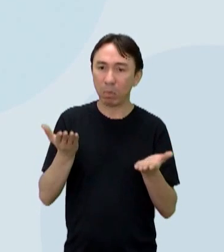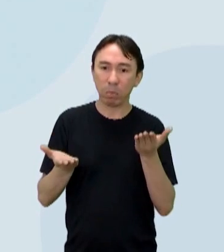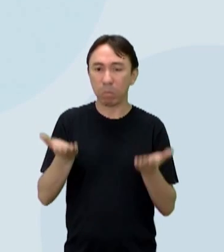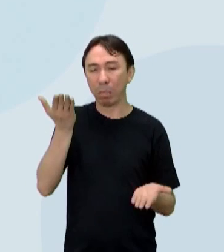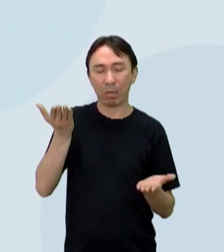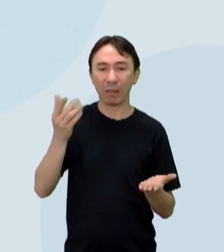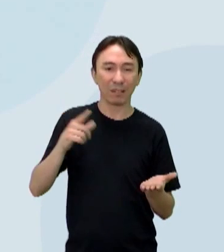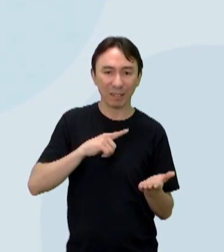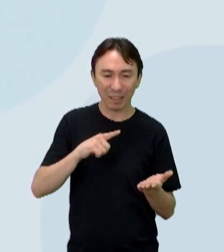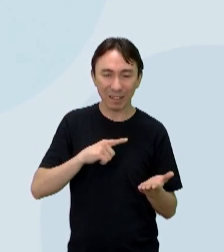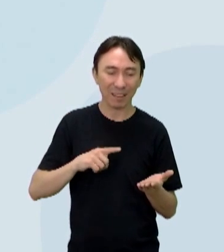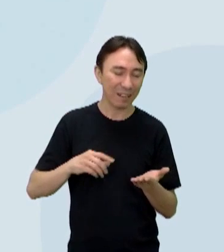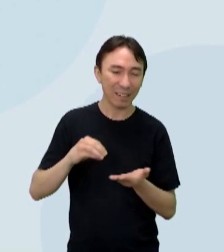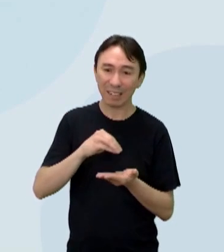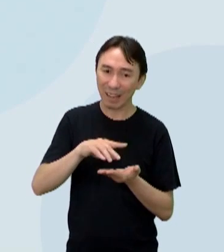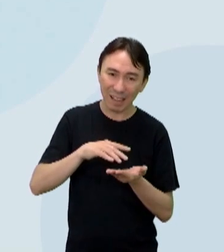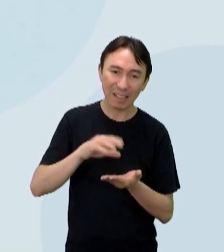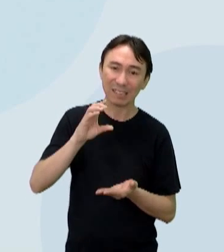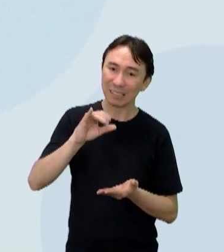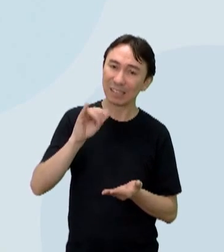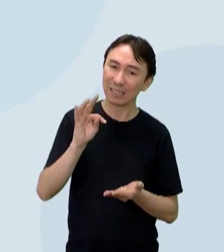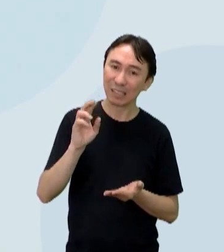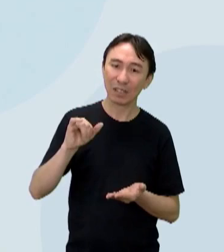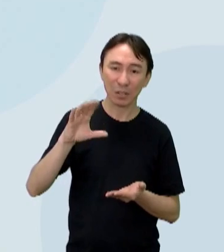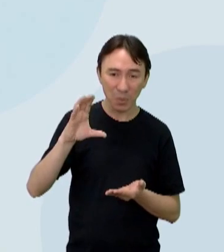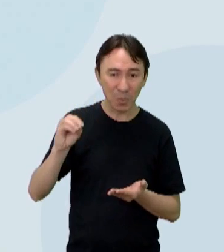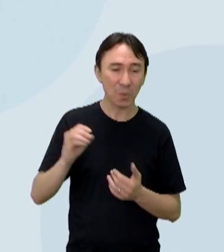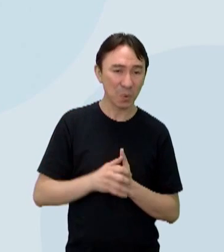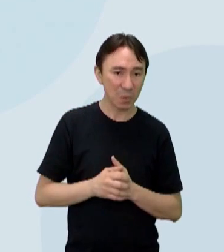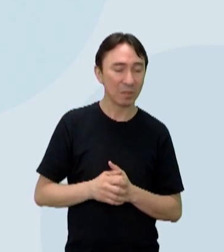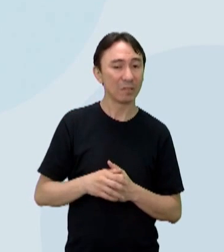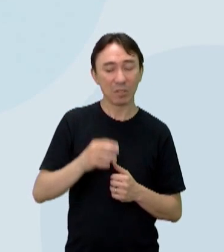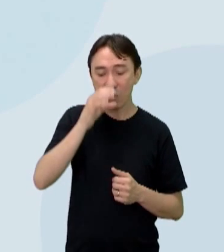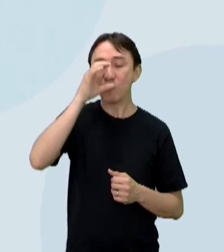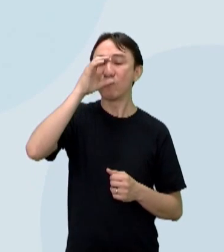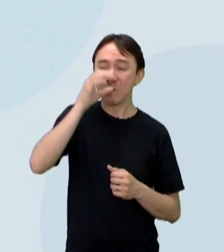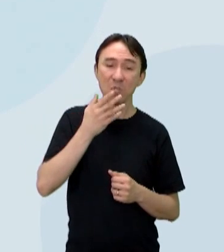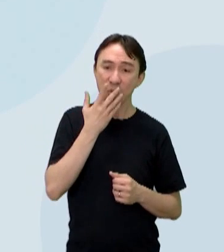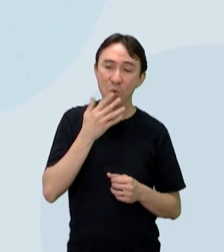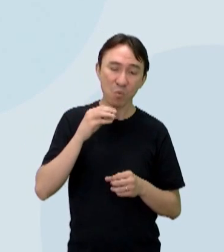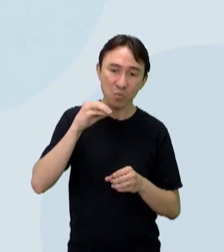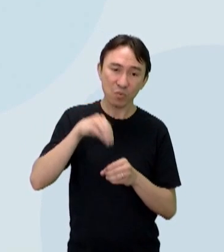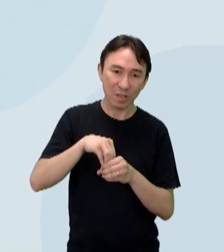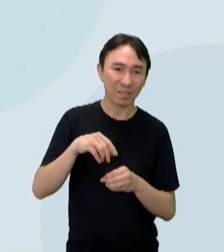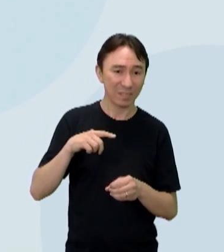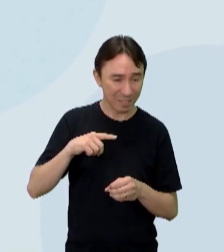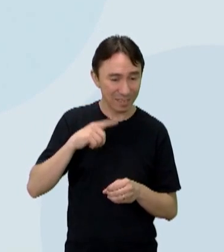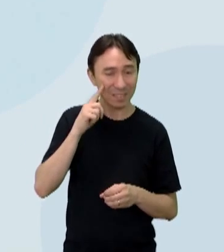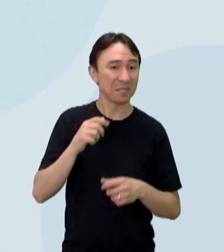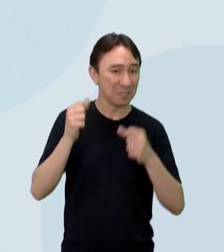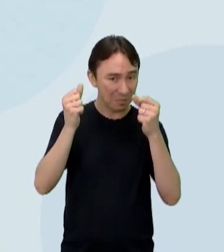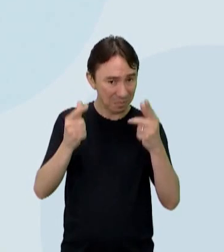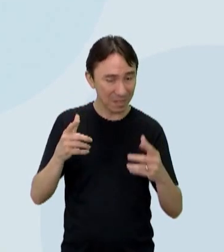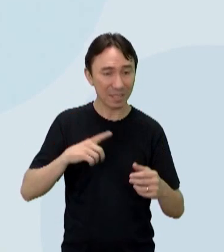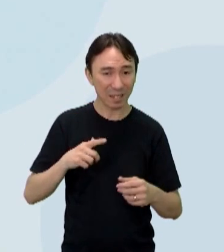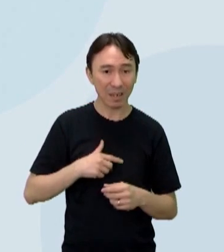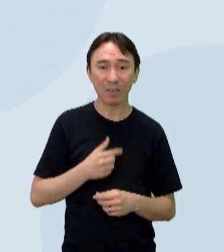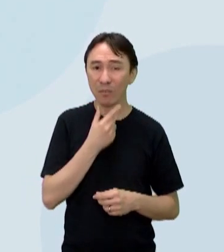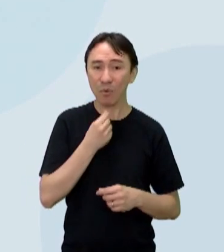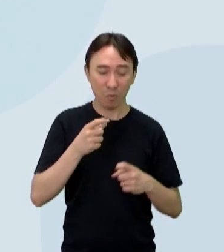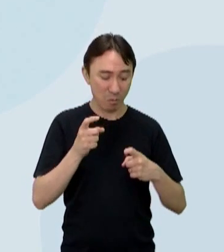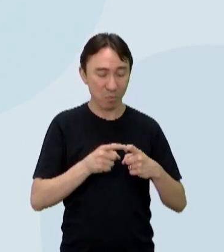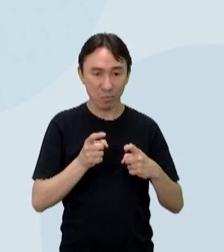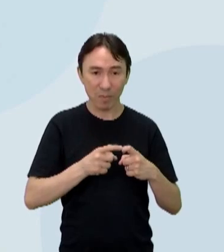ácido cítrico presente no isotônico. Explica o cirurgião dentista Rodrigo Bueno, consultor da